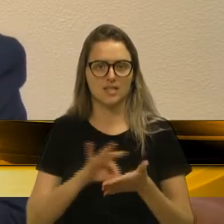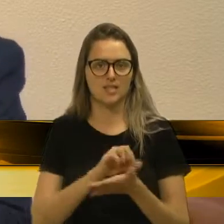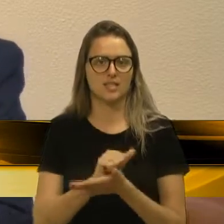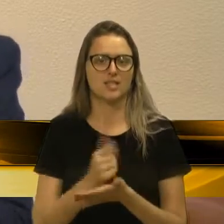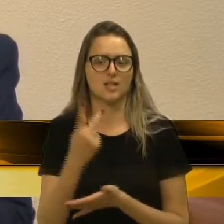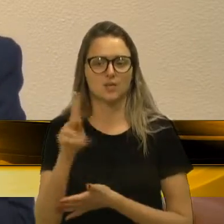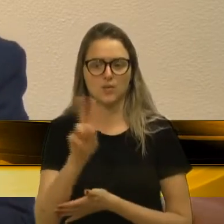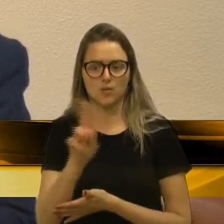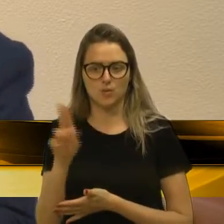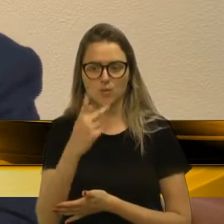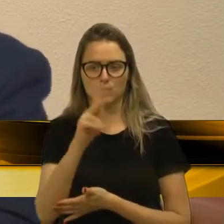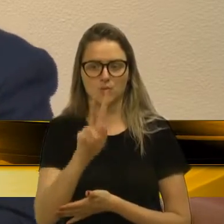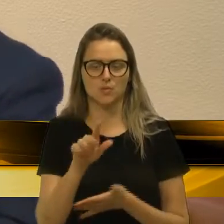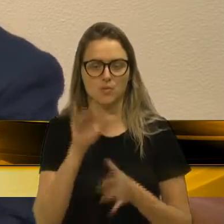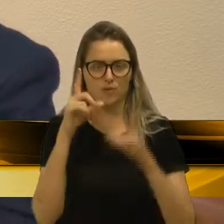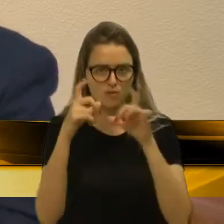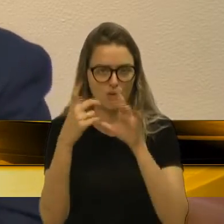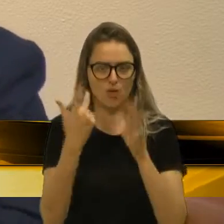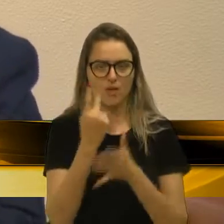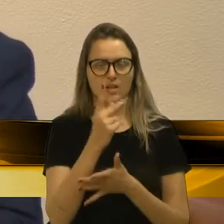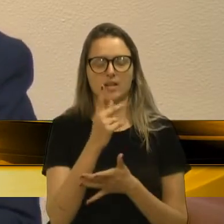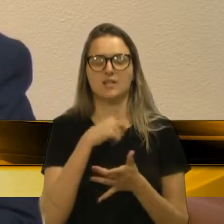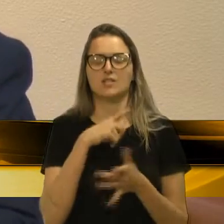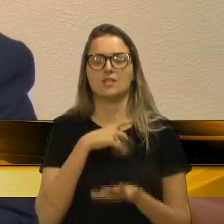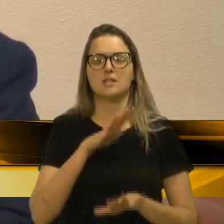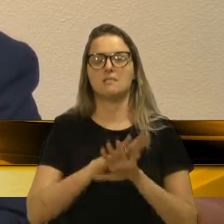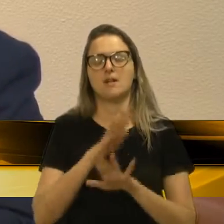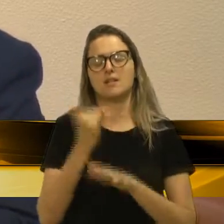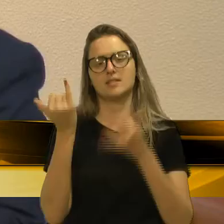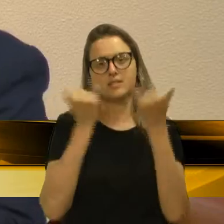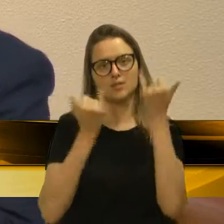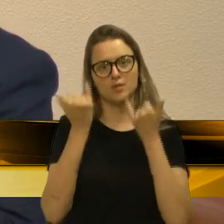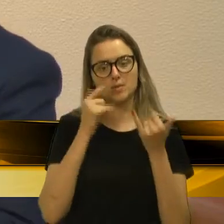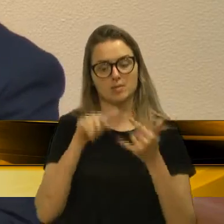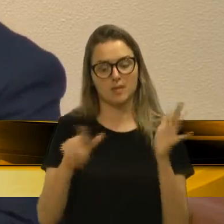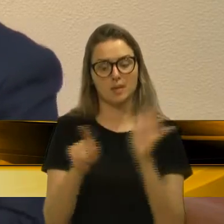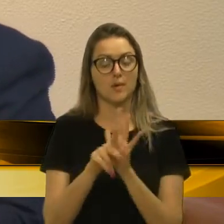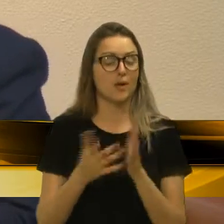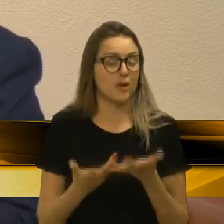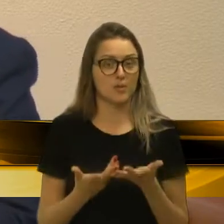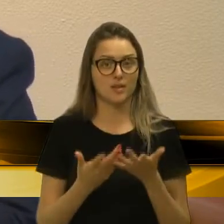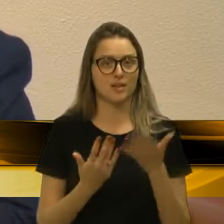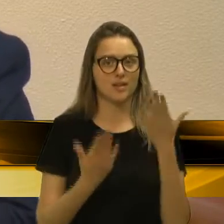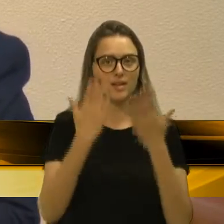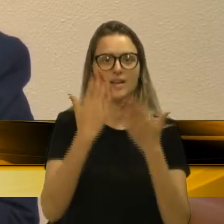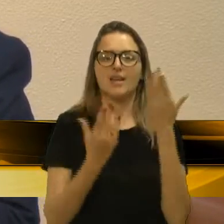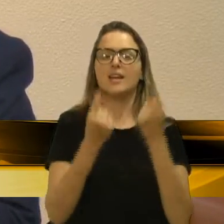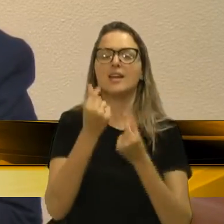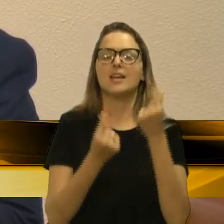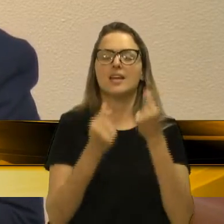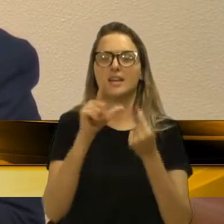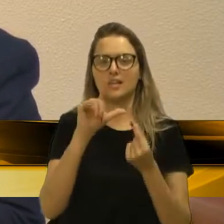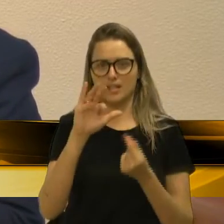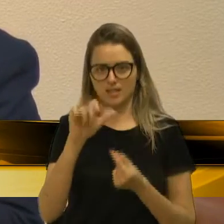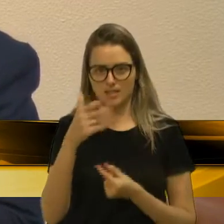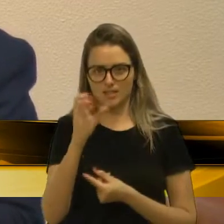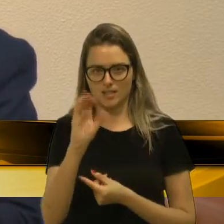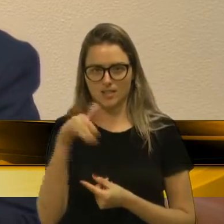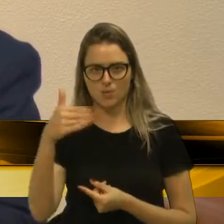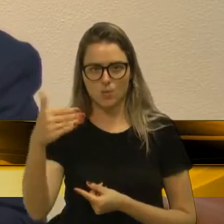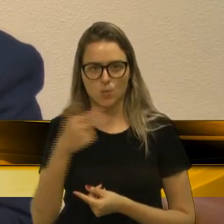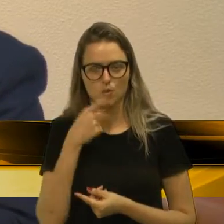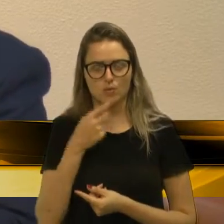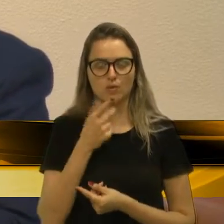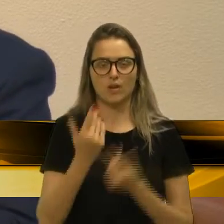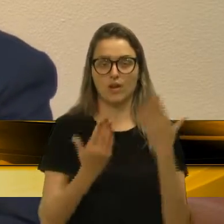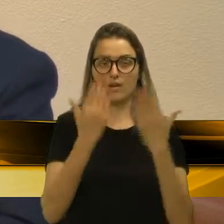tua foto, CPF, identidade, para pegar uma informação que é tua. E as licitações, o que a gente lembra quando a gente fala em licitações nos últimos anos? A